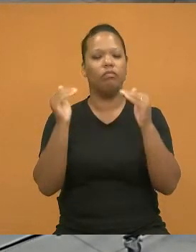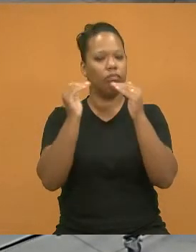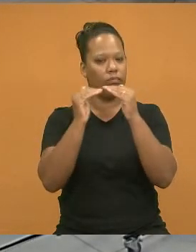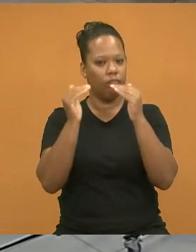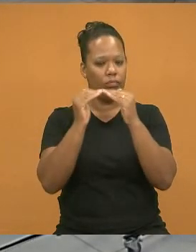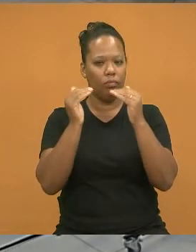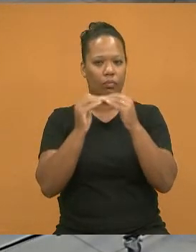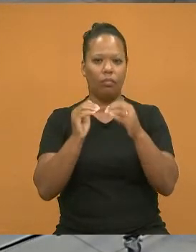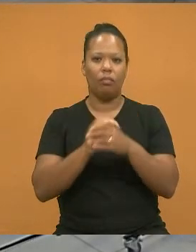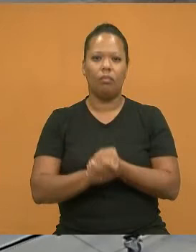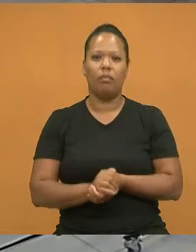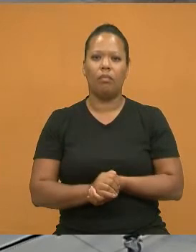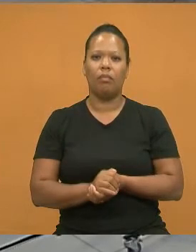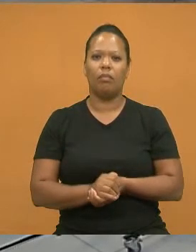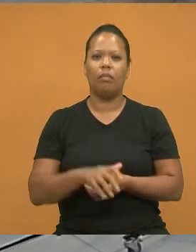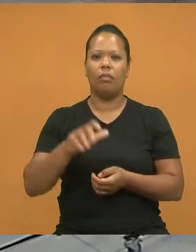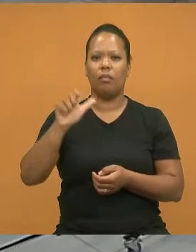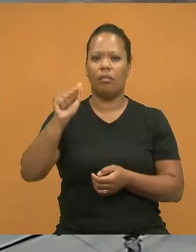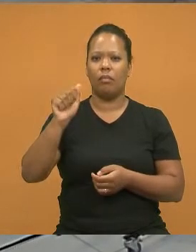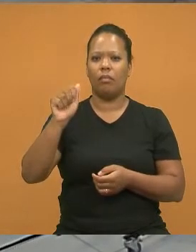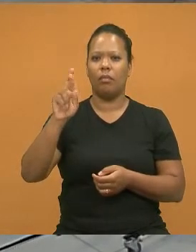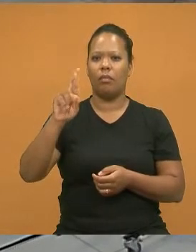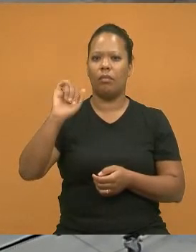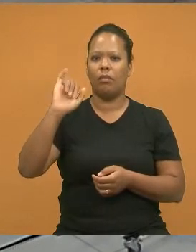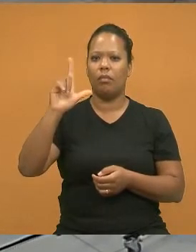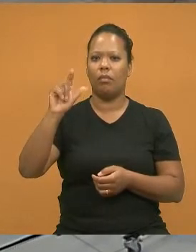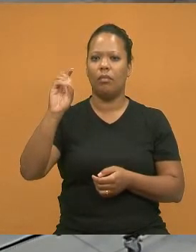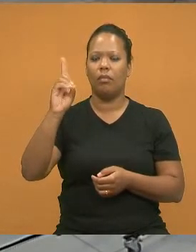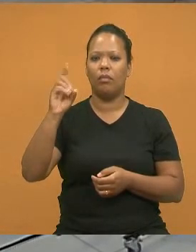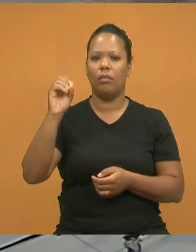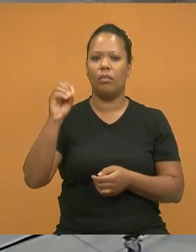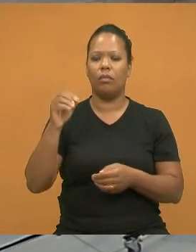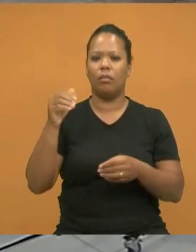Favorável. Como vota, vereador Arildo Batista? Favorável.